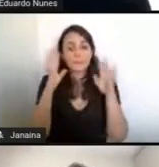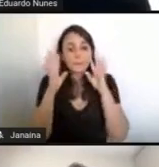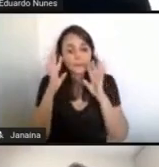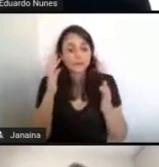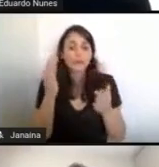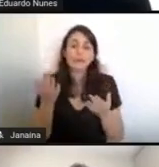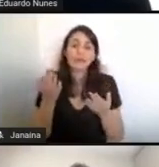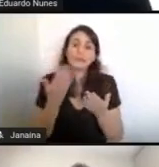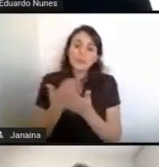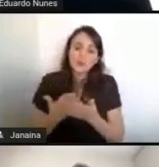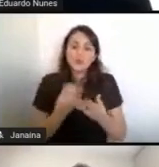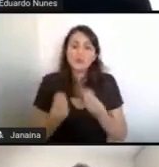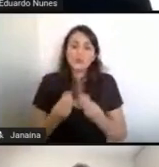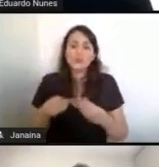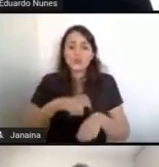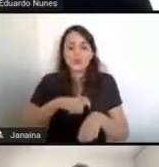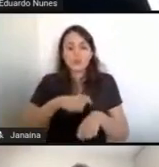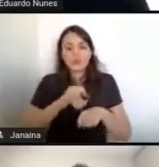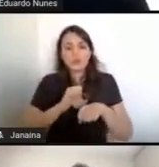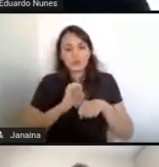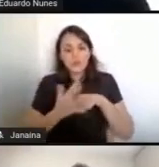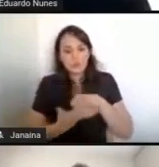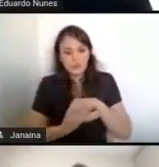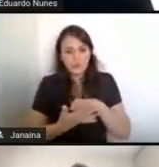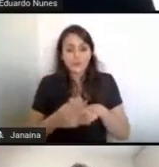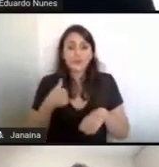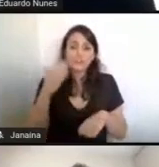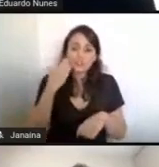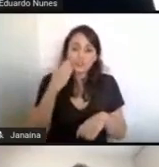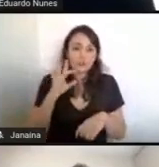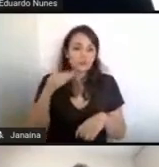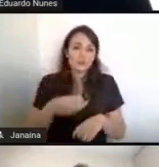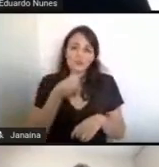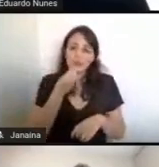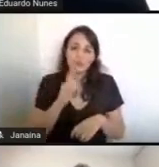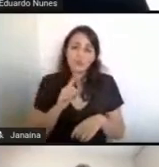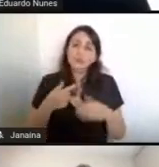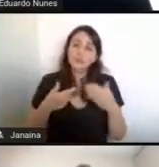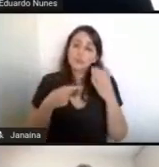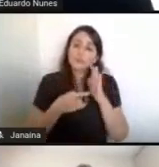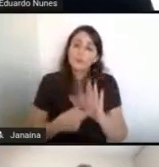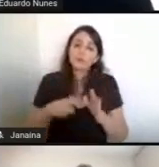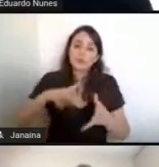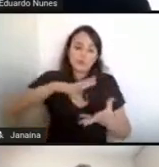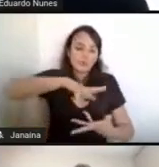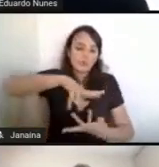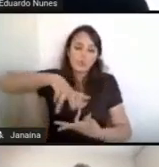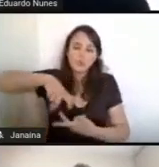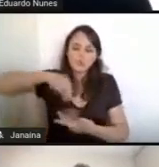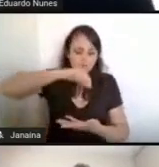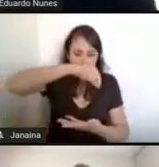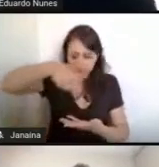precisamos fortalecer, mas que não é uma fragilidade só nossa, isso ficou muito claro no mundo como um todo, né, com exceção da Alemanha, que trabalha